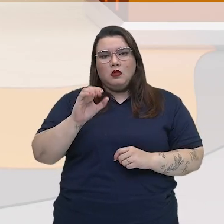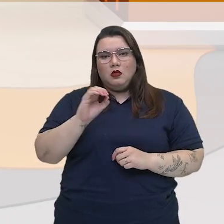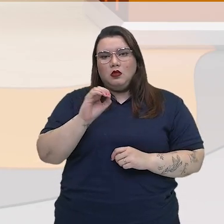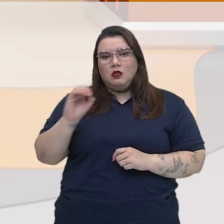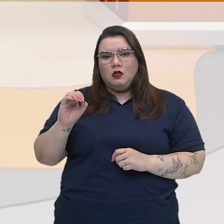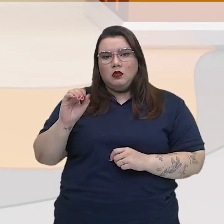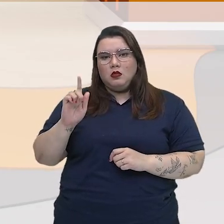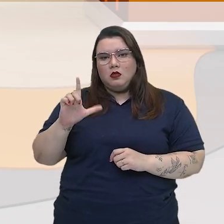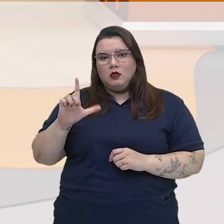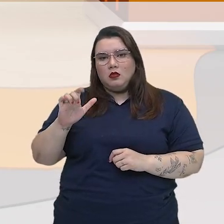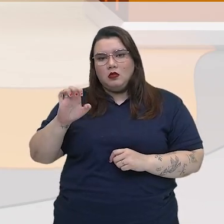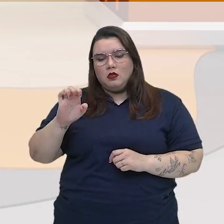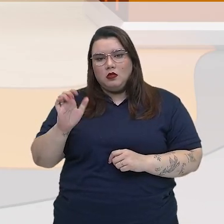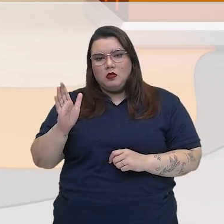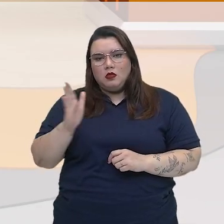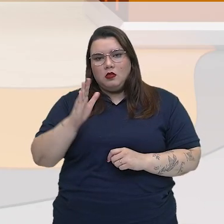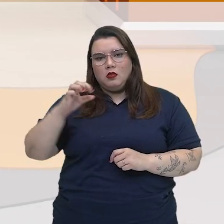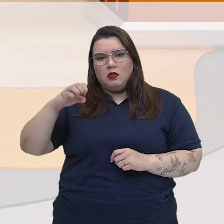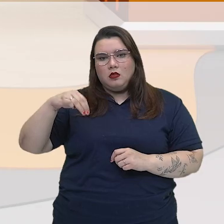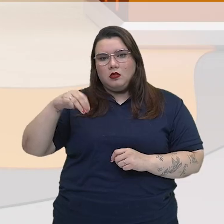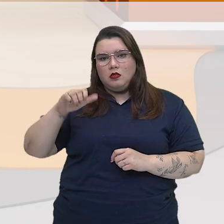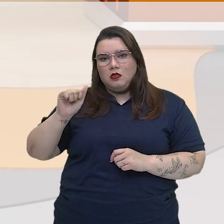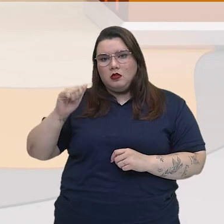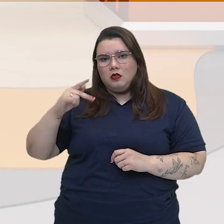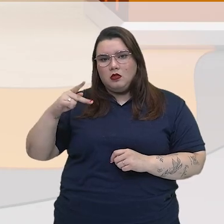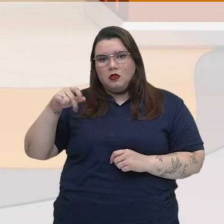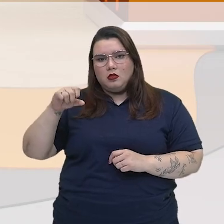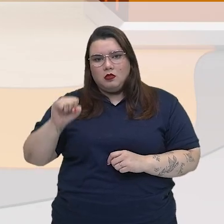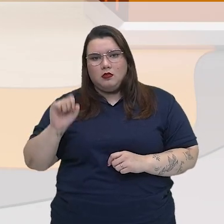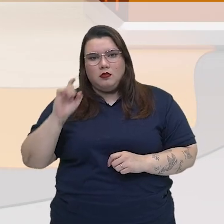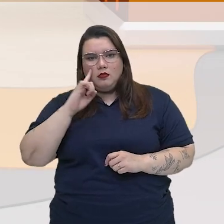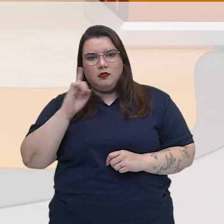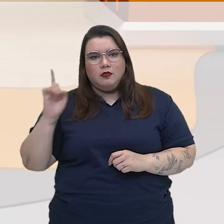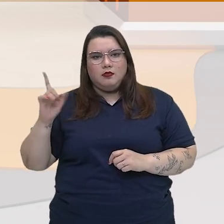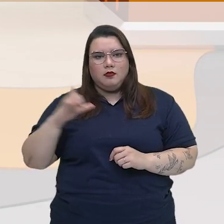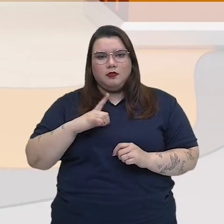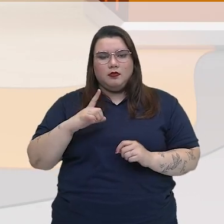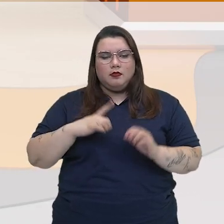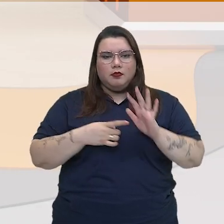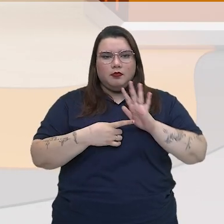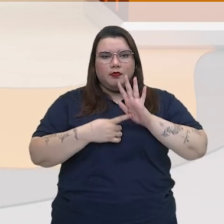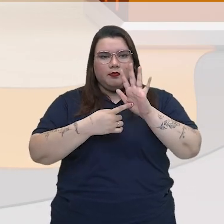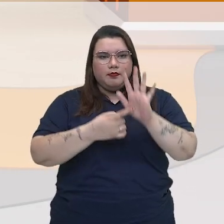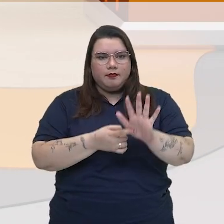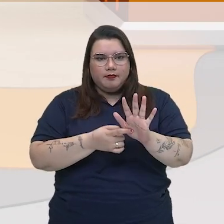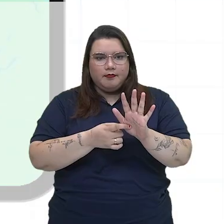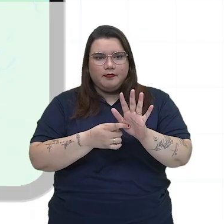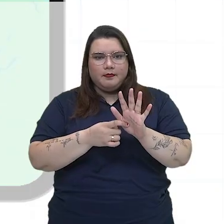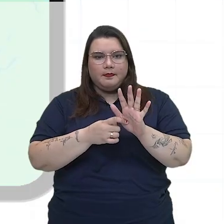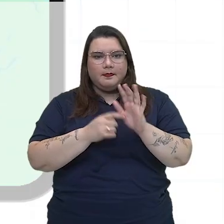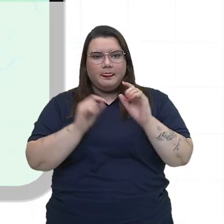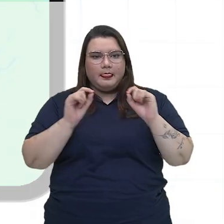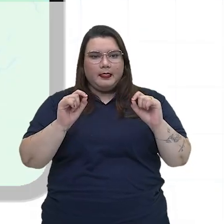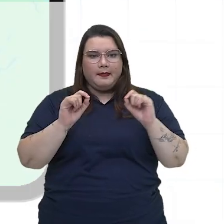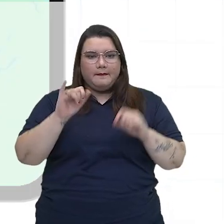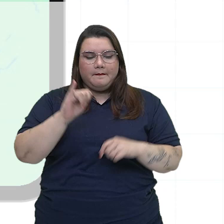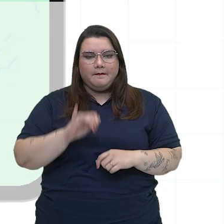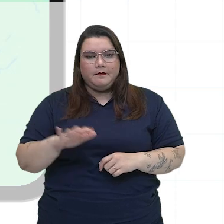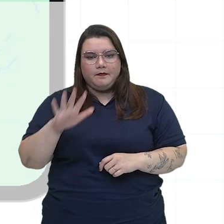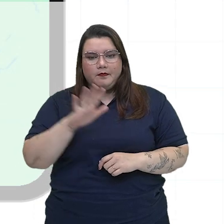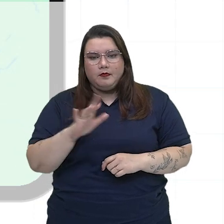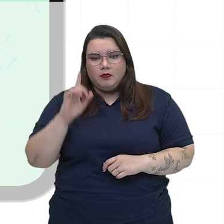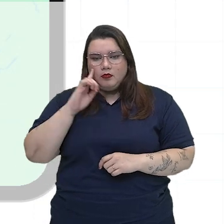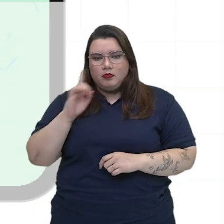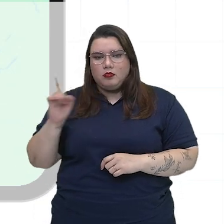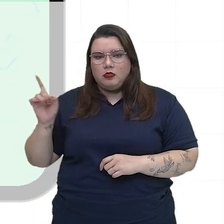ele é uma forma de mapa digital. E olha só, aqui eu tenho então para vocês aparecendo agora a imagem desse